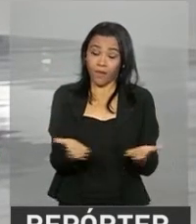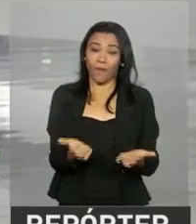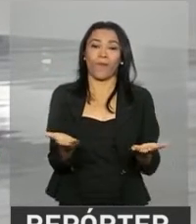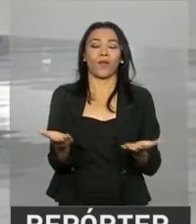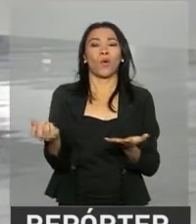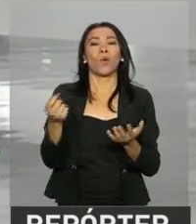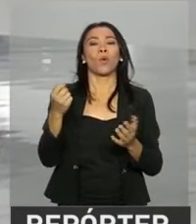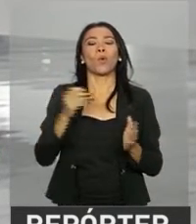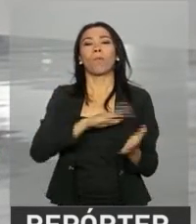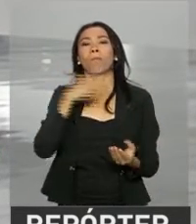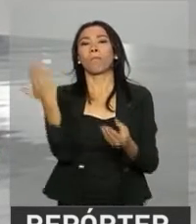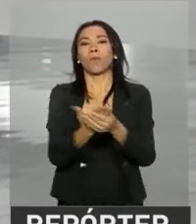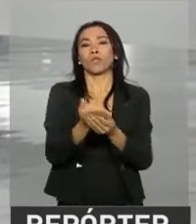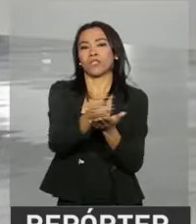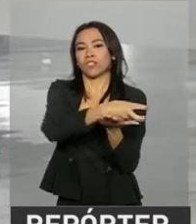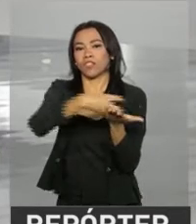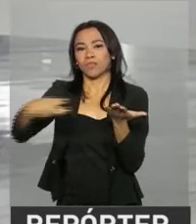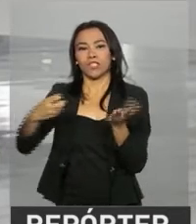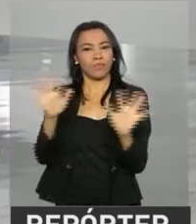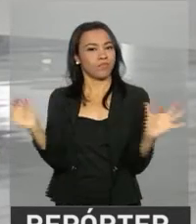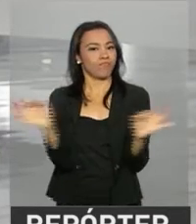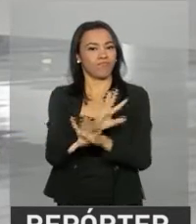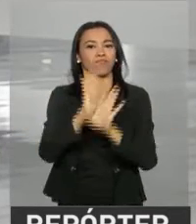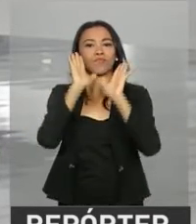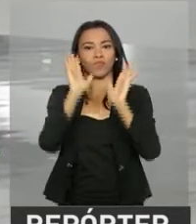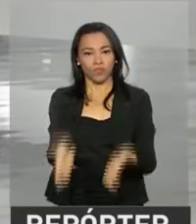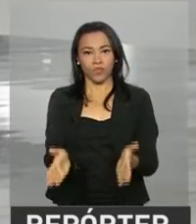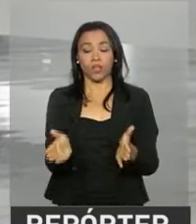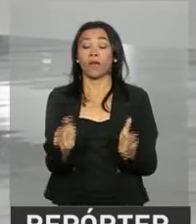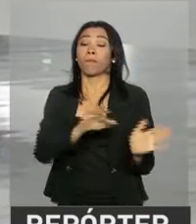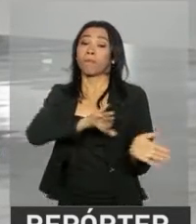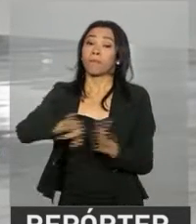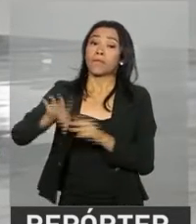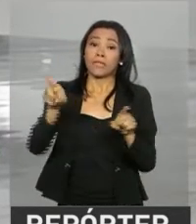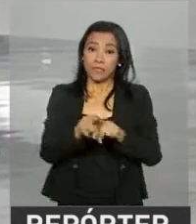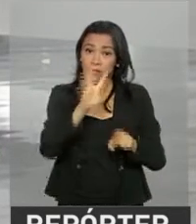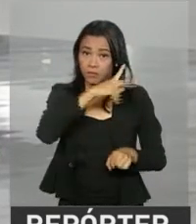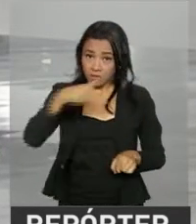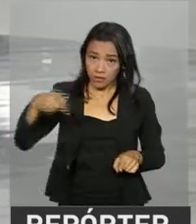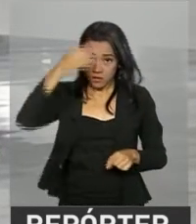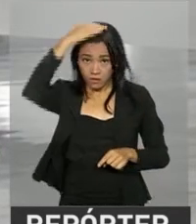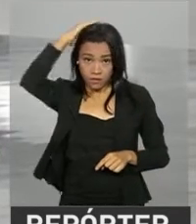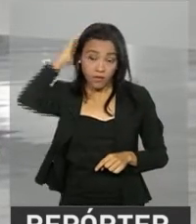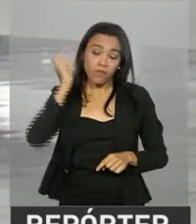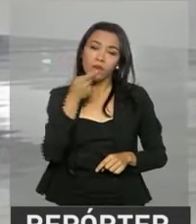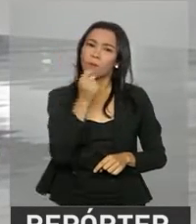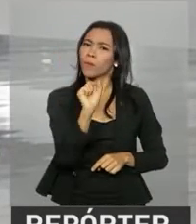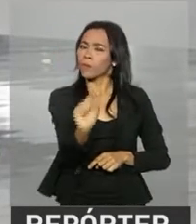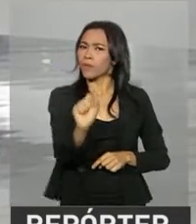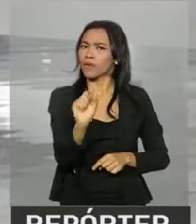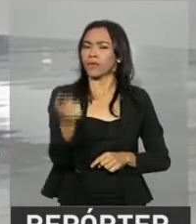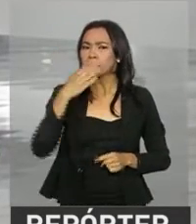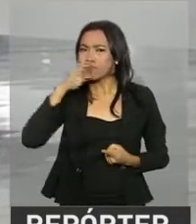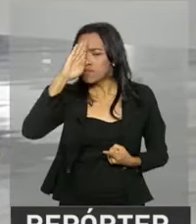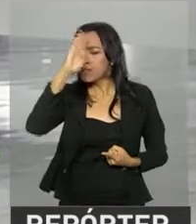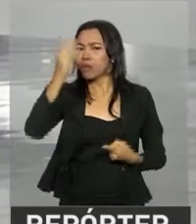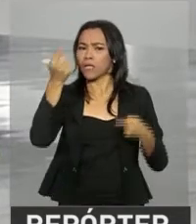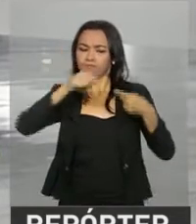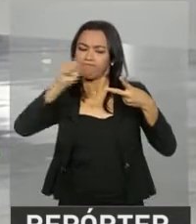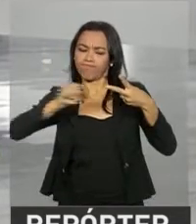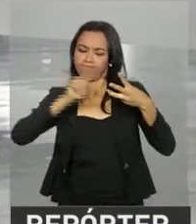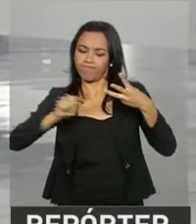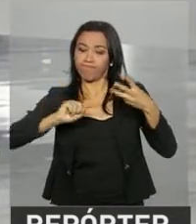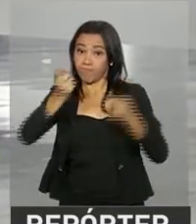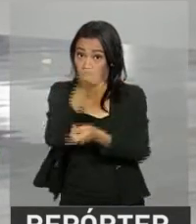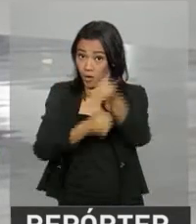processo de impeachment foi concluído o presidente também destacou a publicação norte-americana as prioridades para a